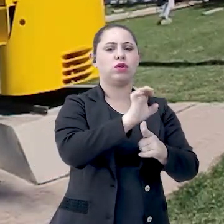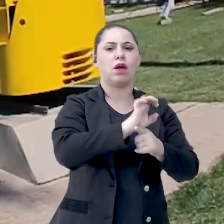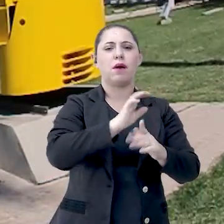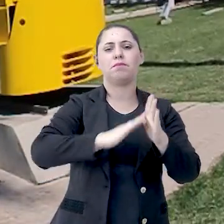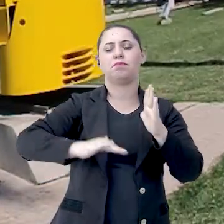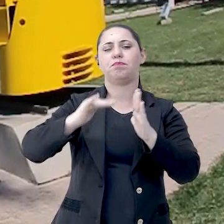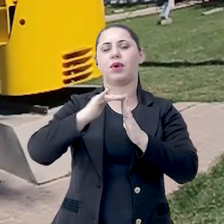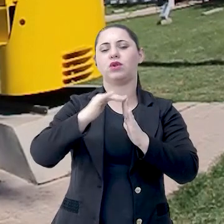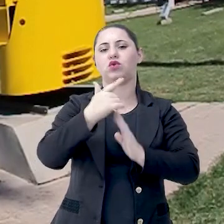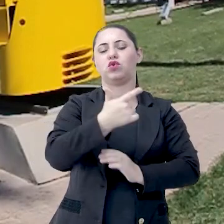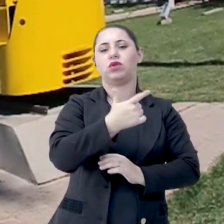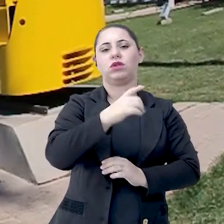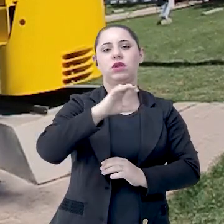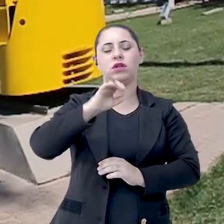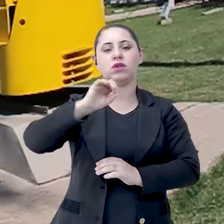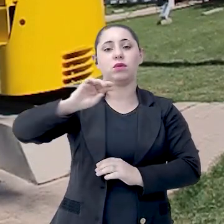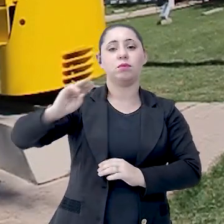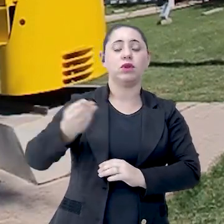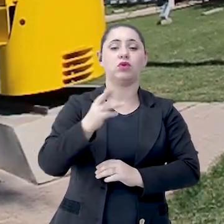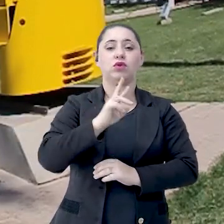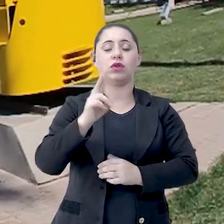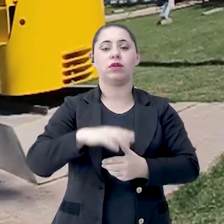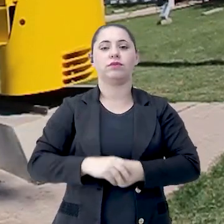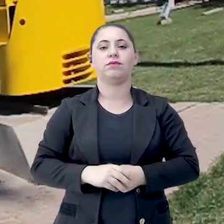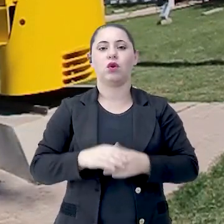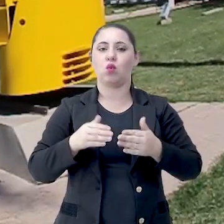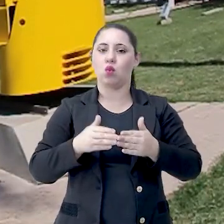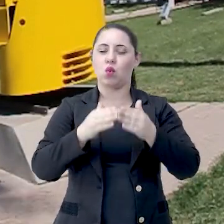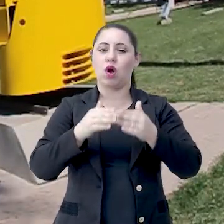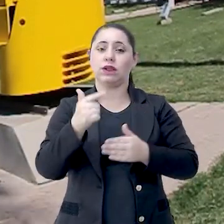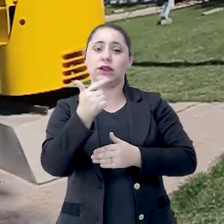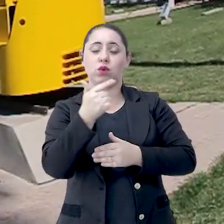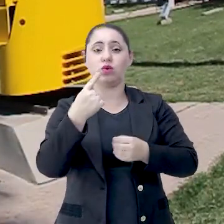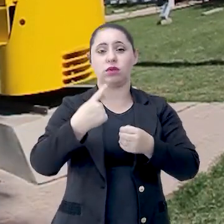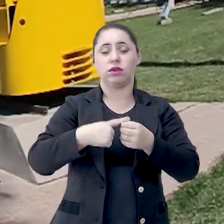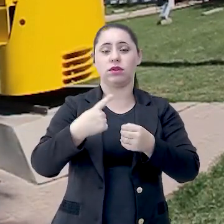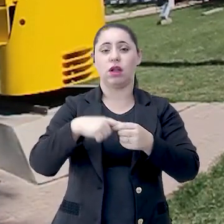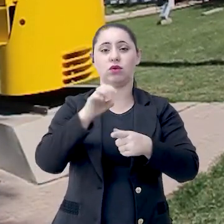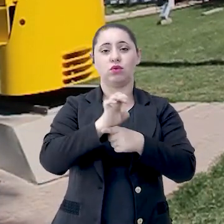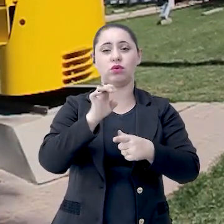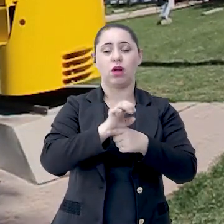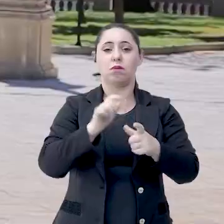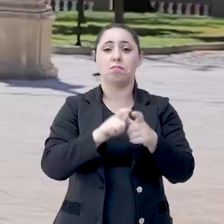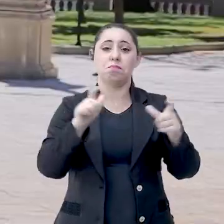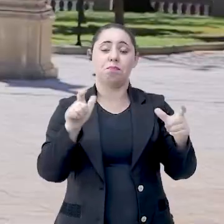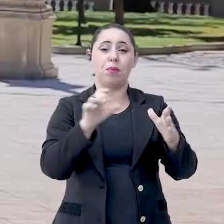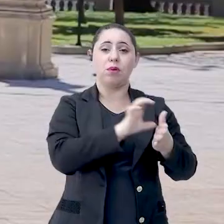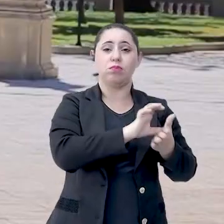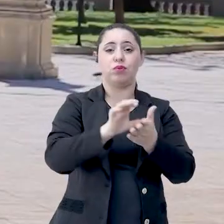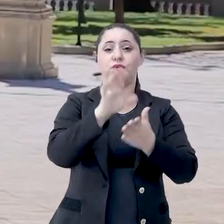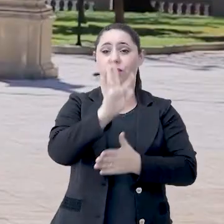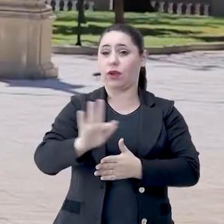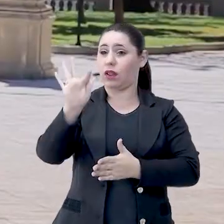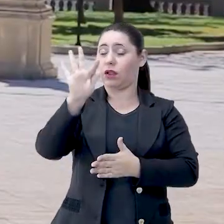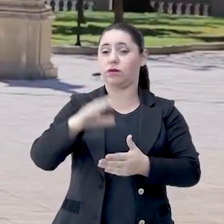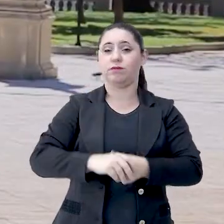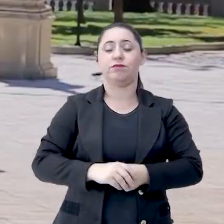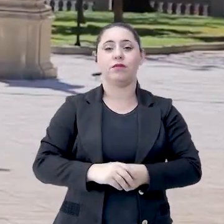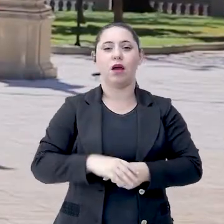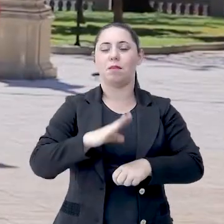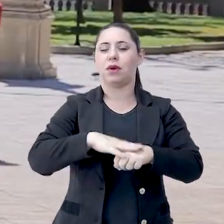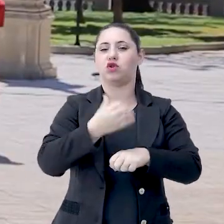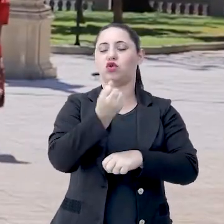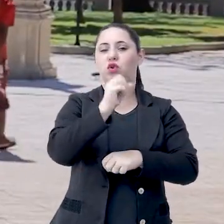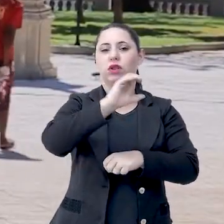segunda cidade do estado com maior repasse federal, com mais de 80 milhões de reais. Seu índice de